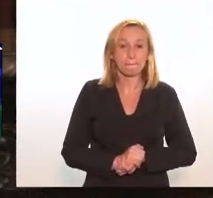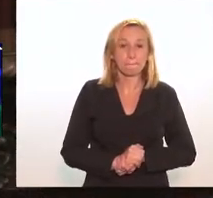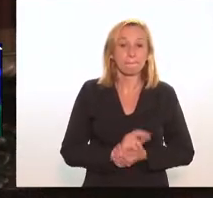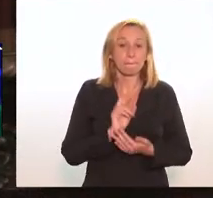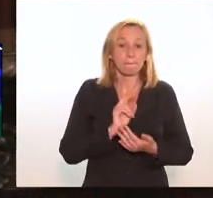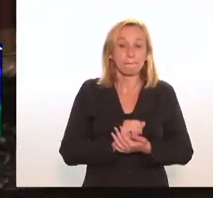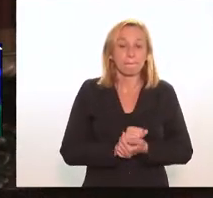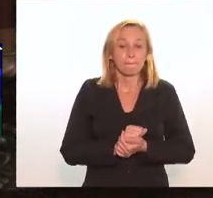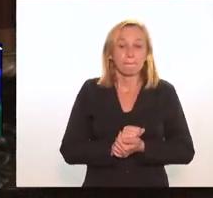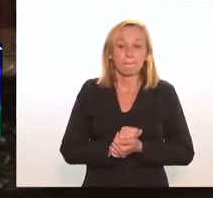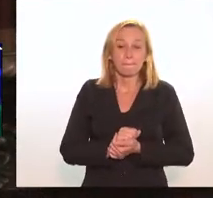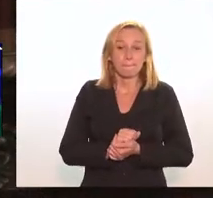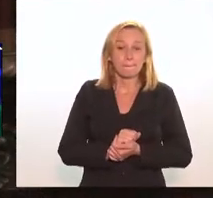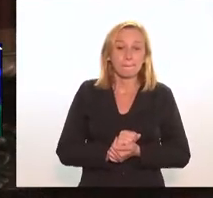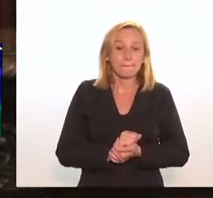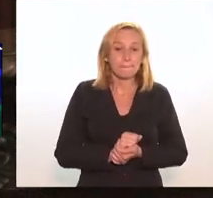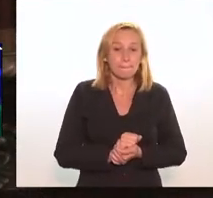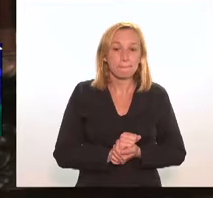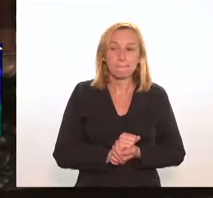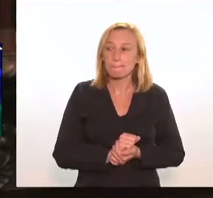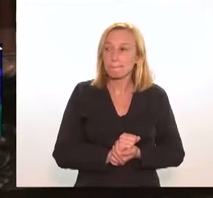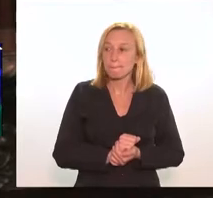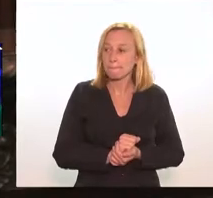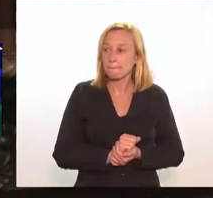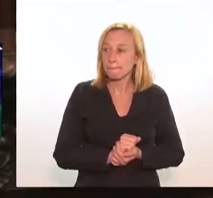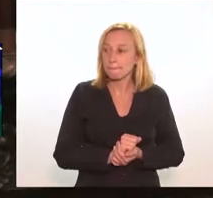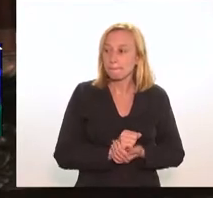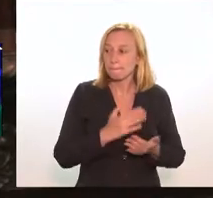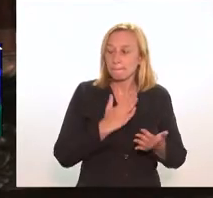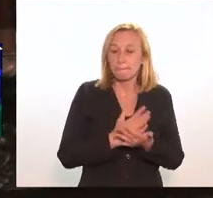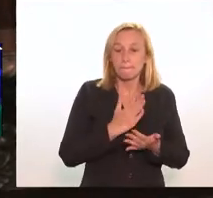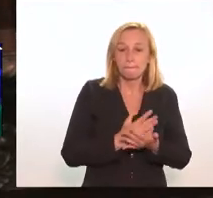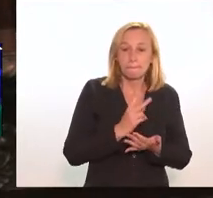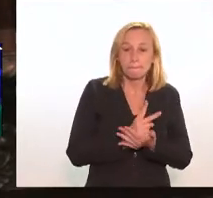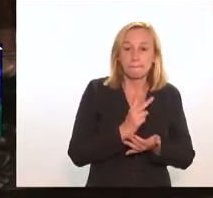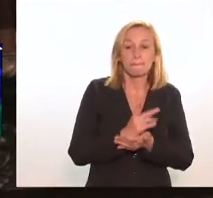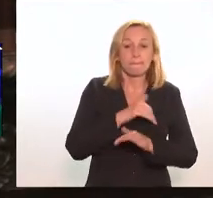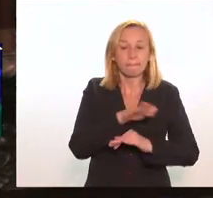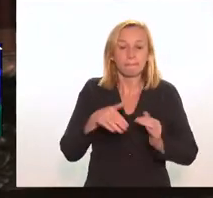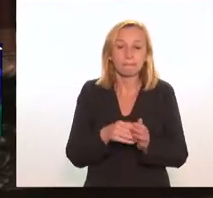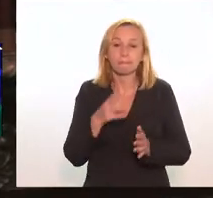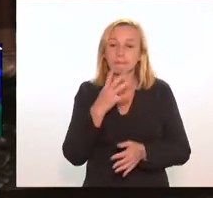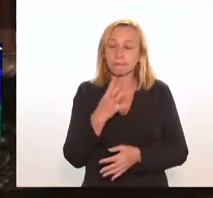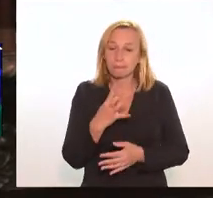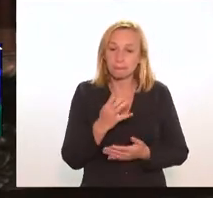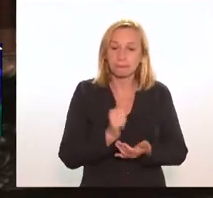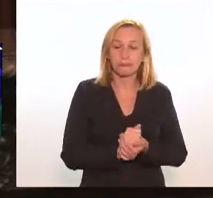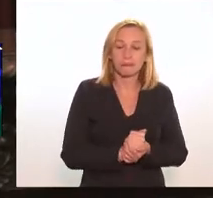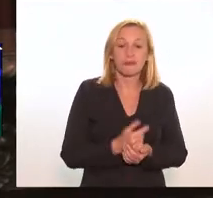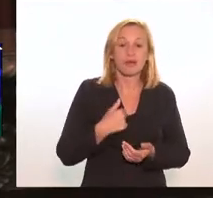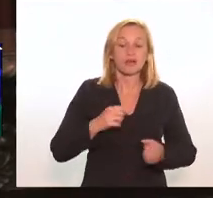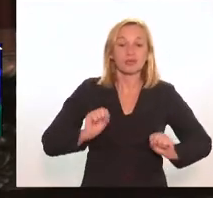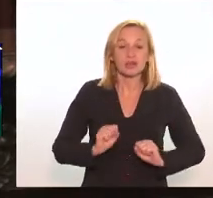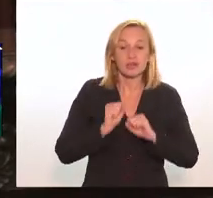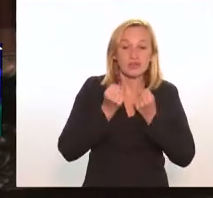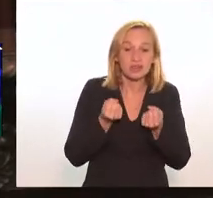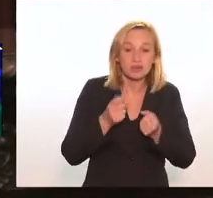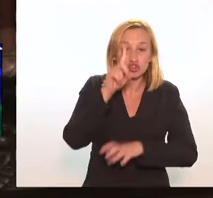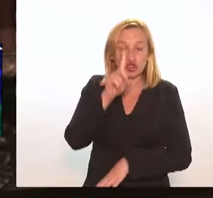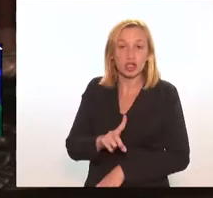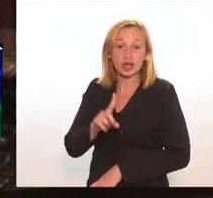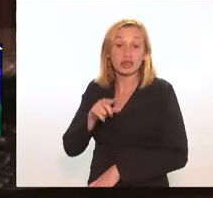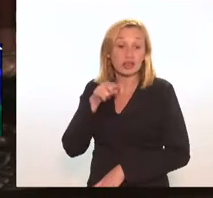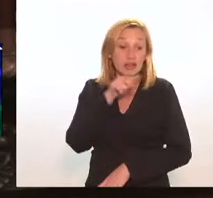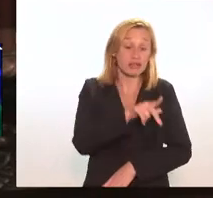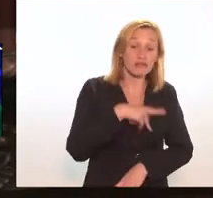apesar de todo o colorido das palavras, e eu defendo o direito dele dizer o